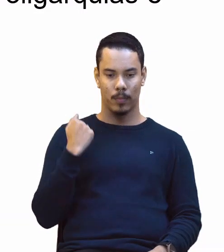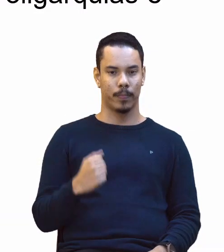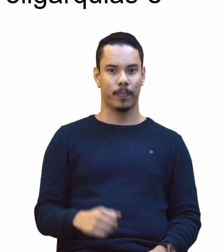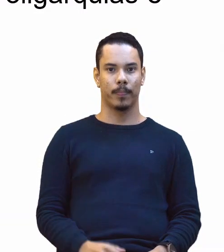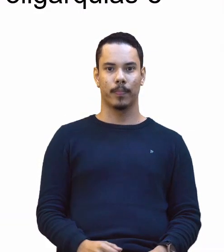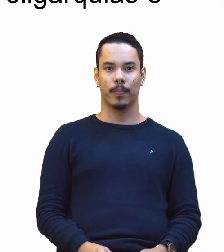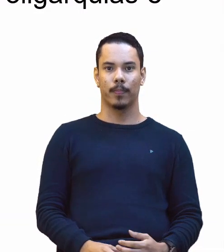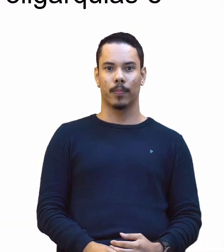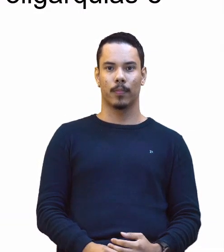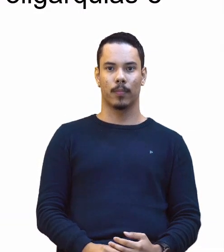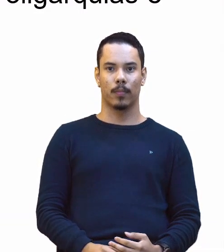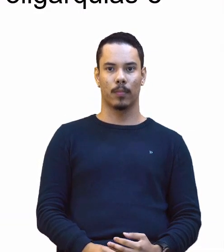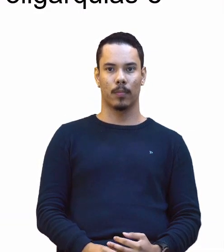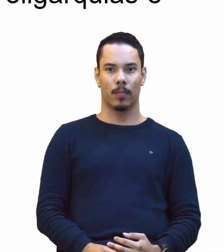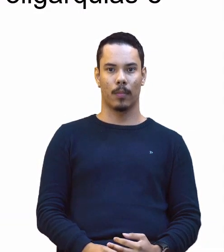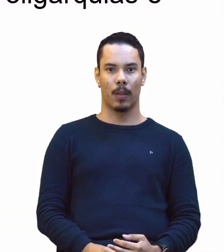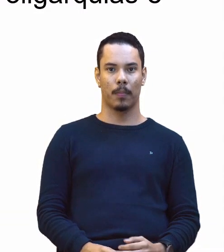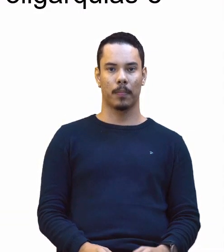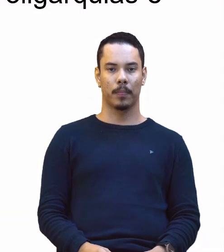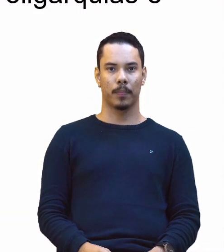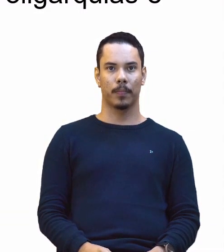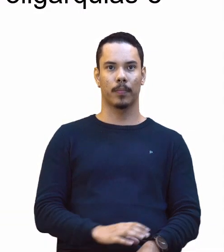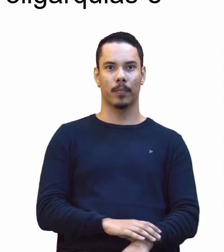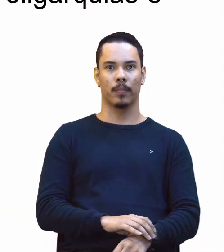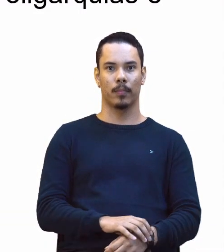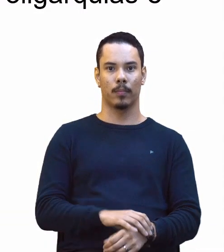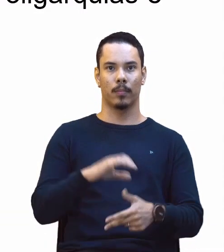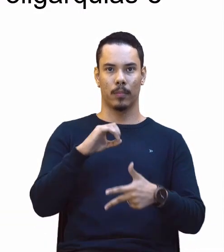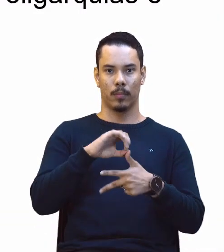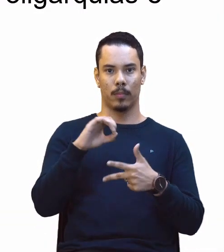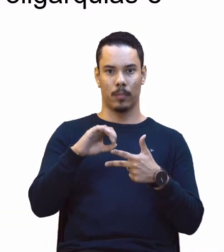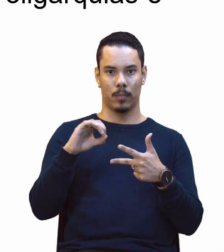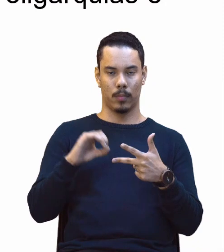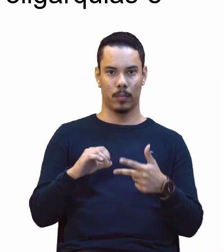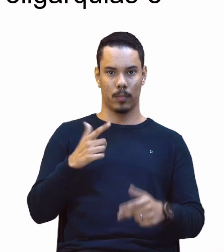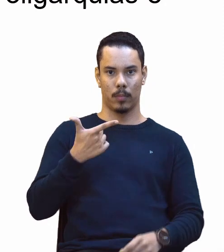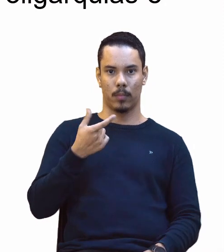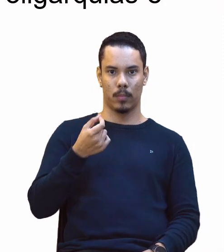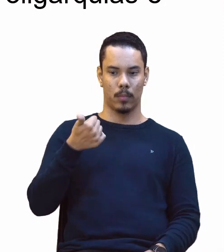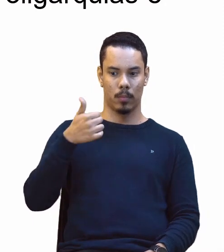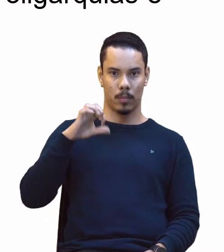Enem. Olha só, Enem de 2019.